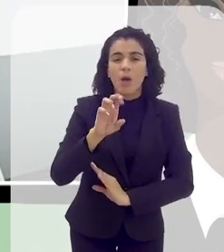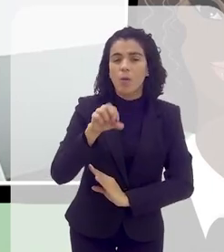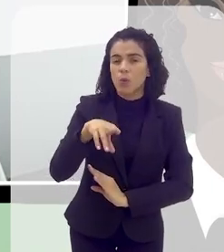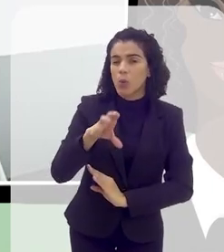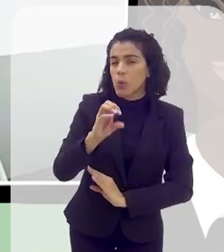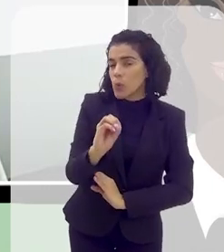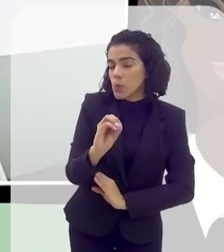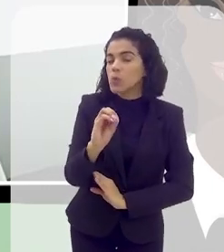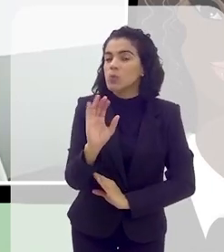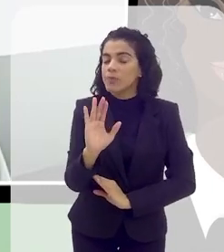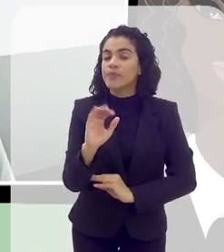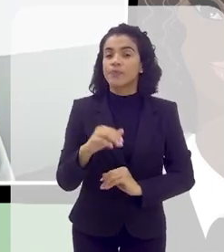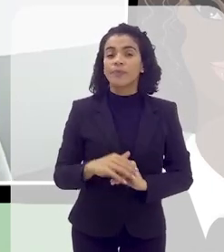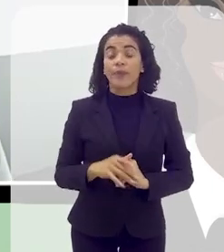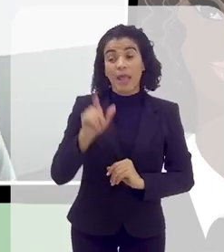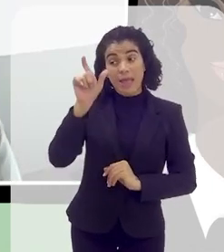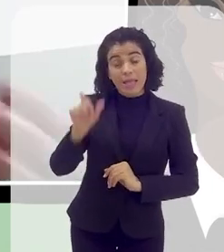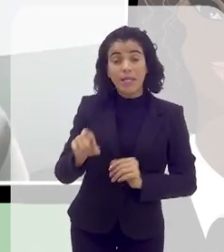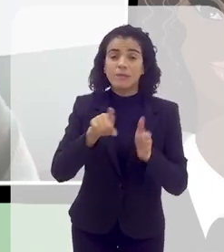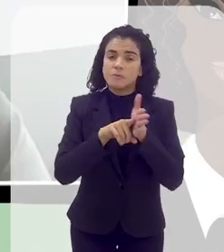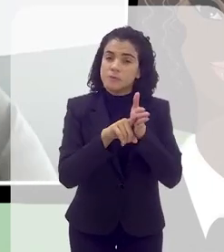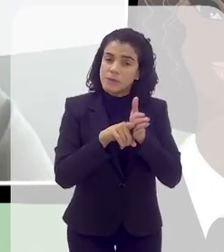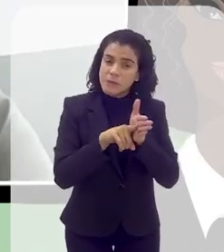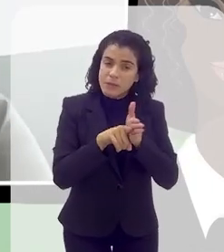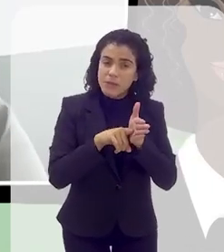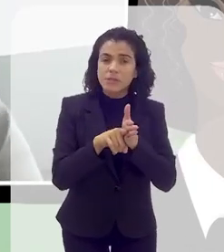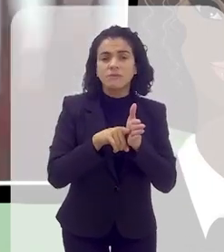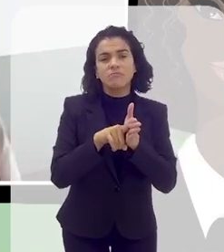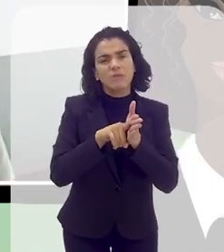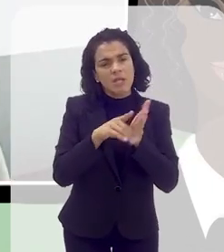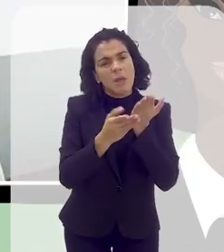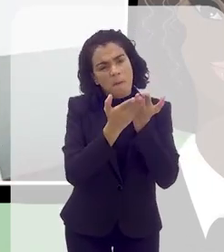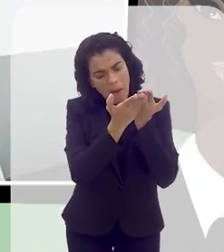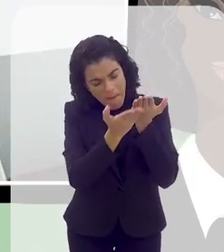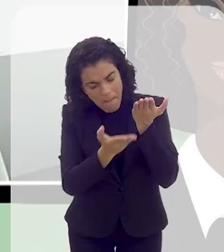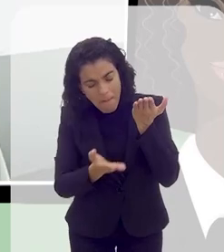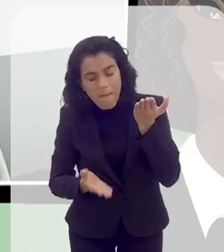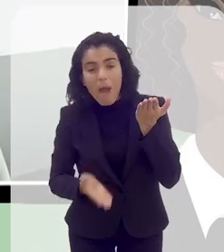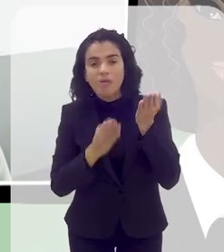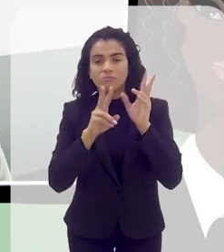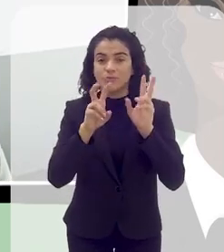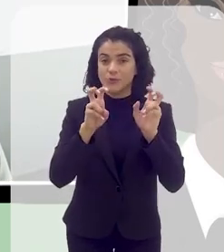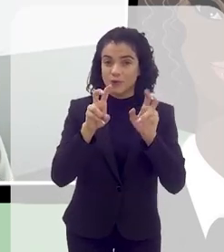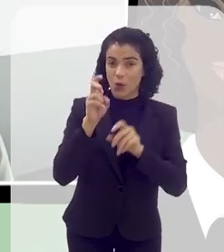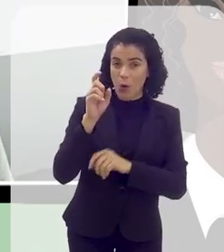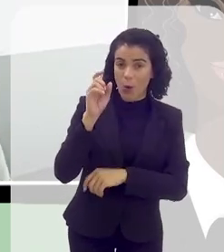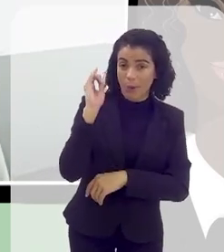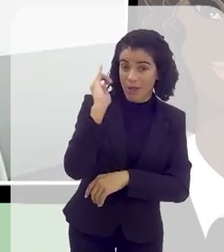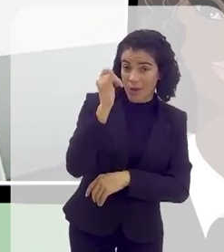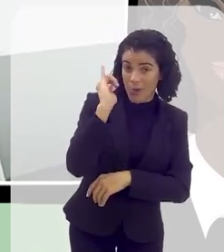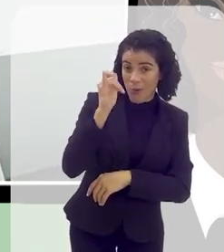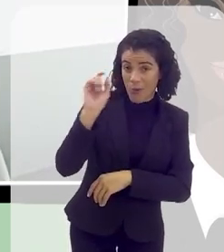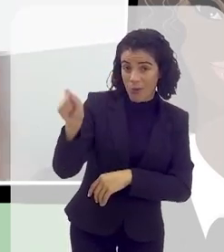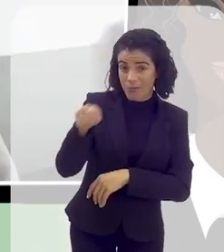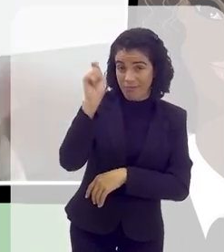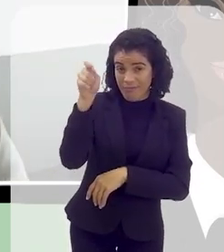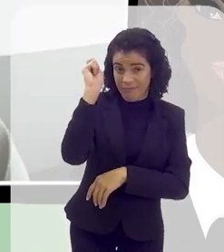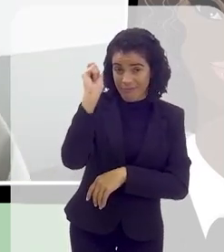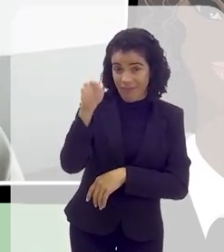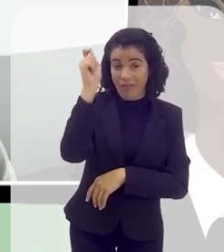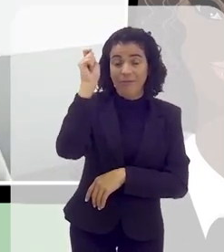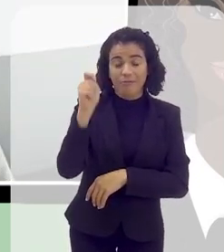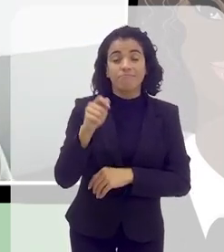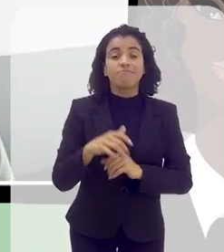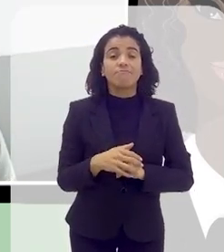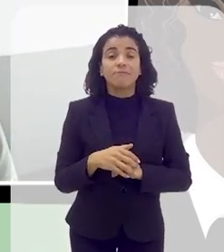agora me fugiu o sobrenome dele, e ele é um pesquisador que faz todo esse levantamento a respeito de contos de fadas. E ele afirma categoricamente, ela